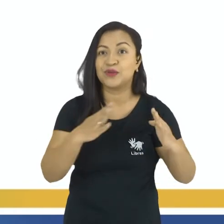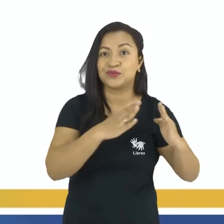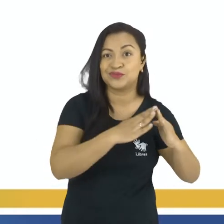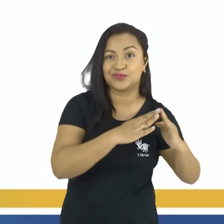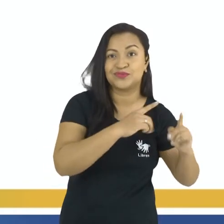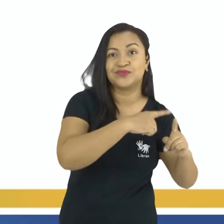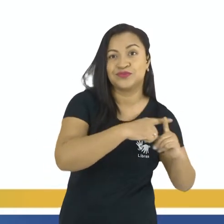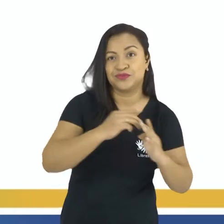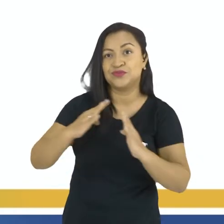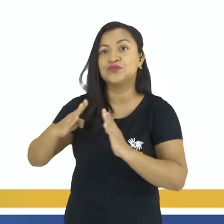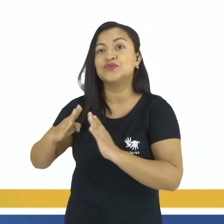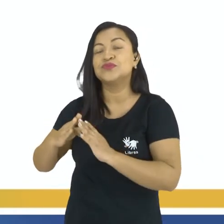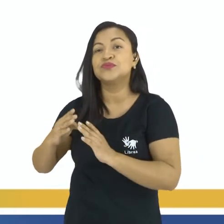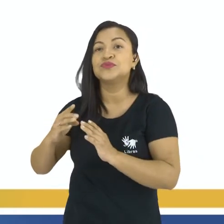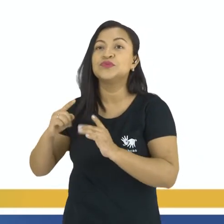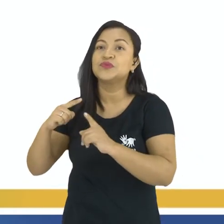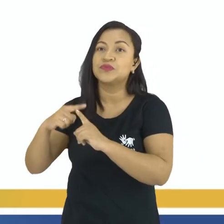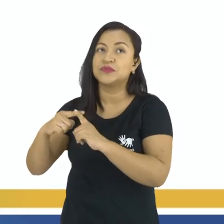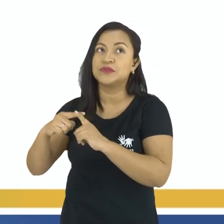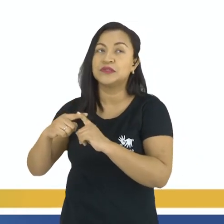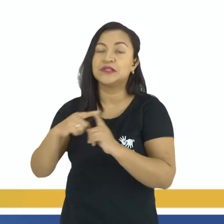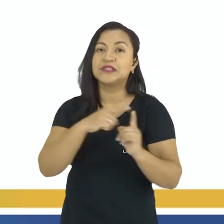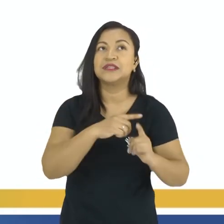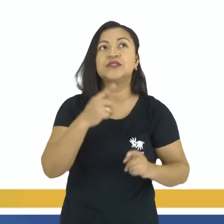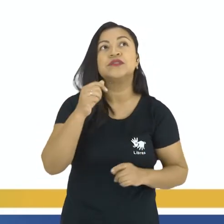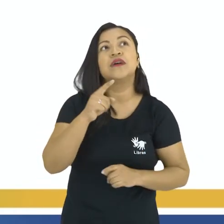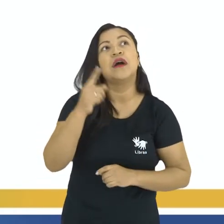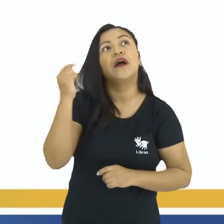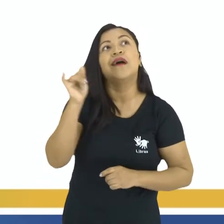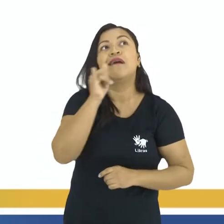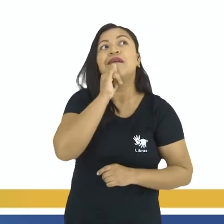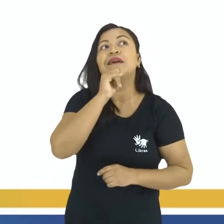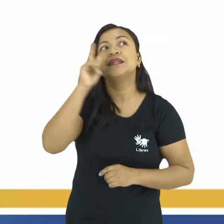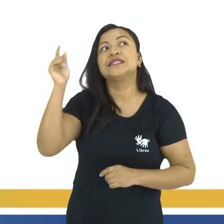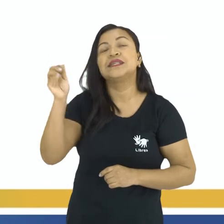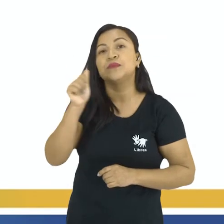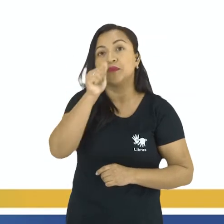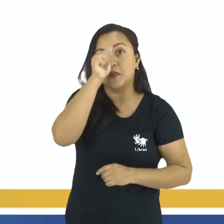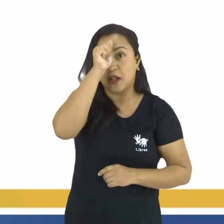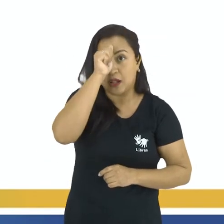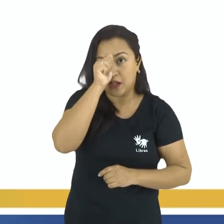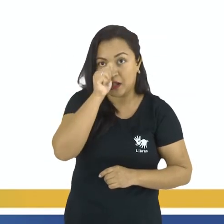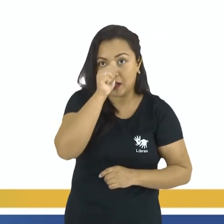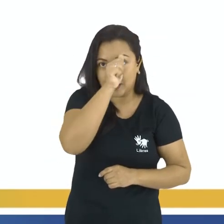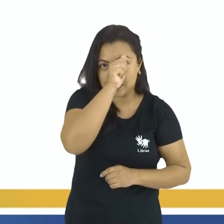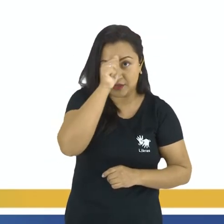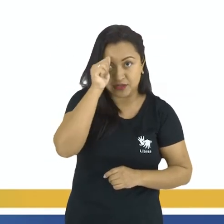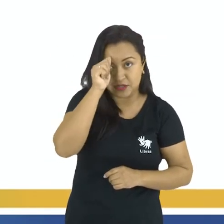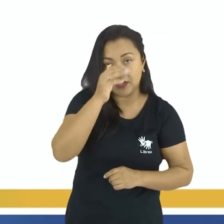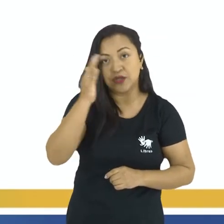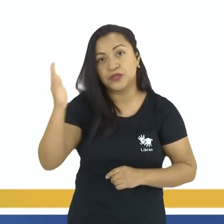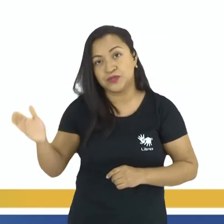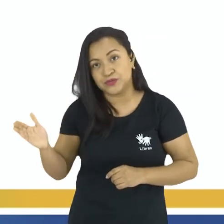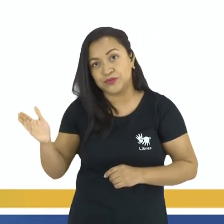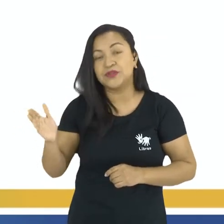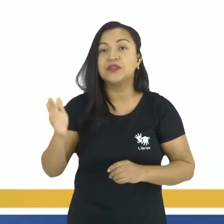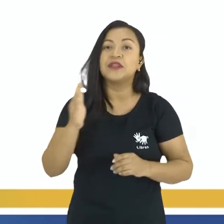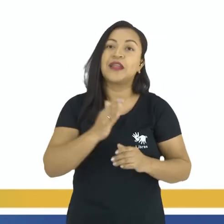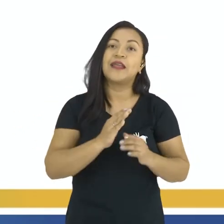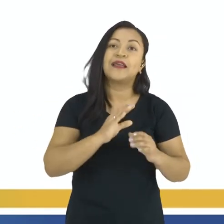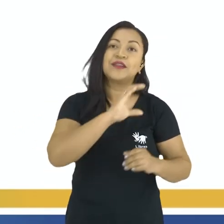dois exemplos da Igreja Anglicana, tá bom? E a Igreja Católica, né? Hoje tem um diálogo